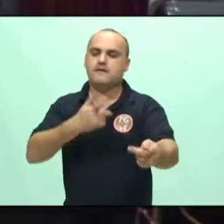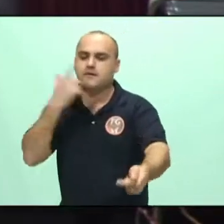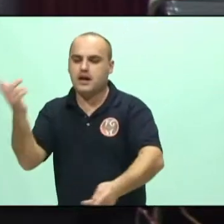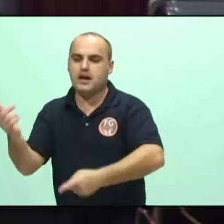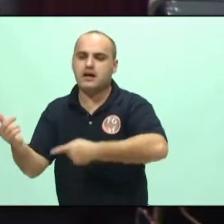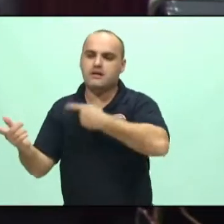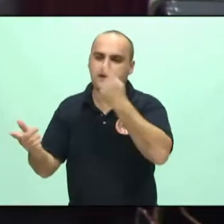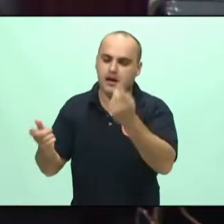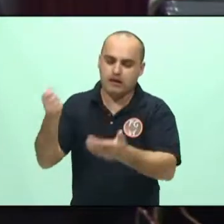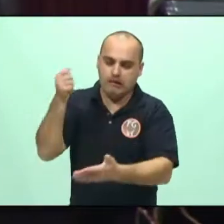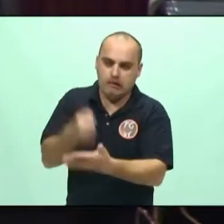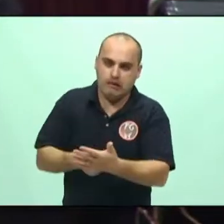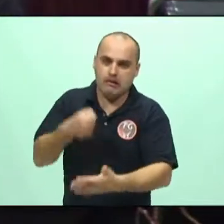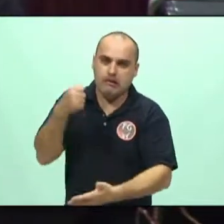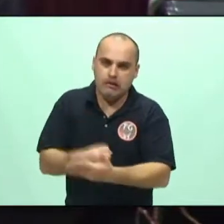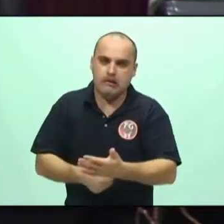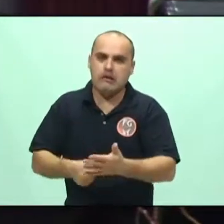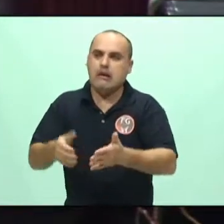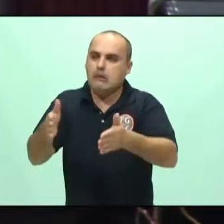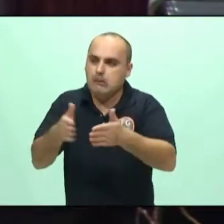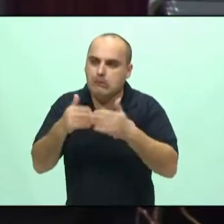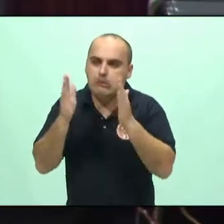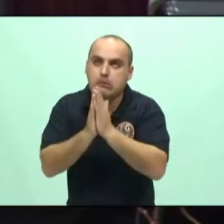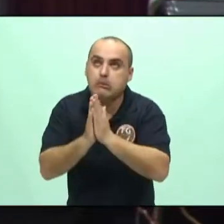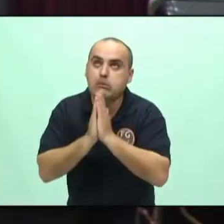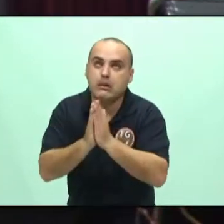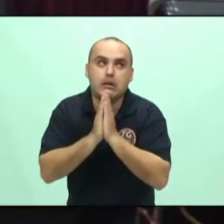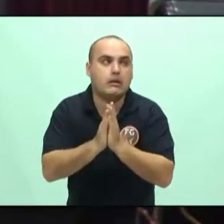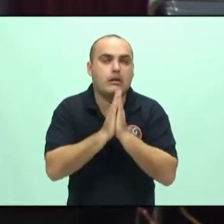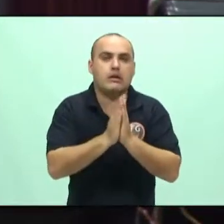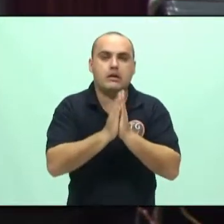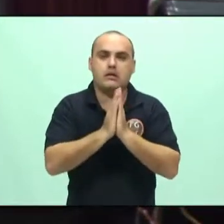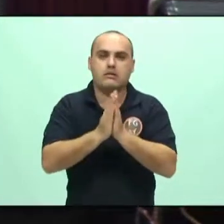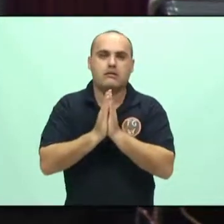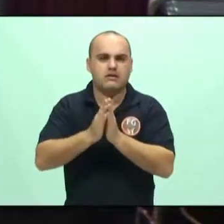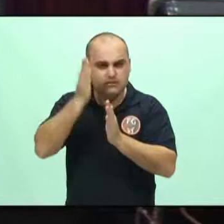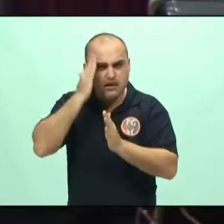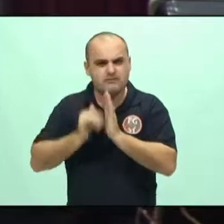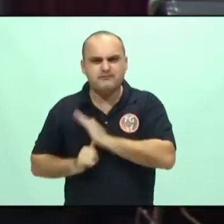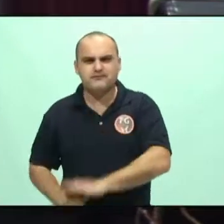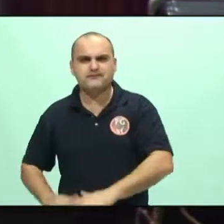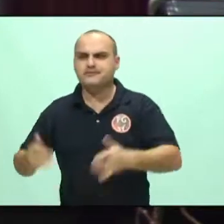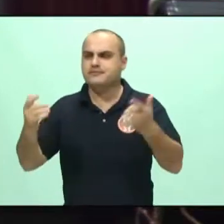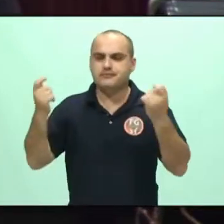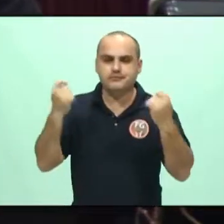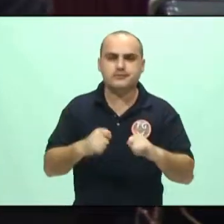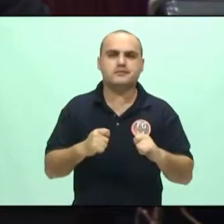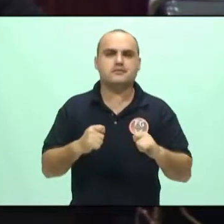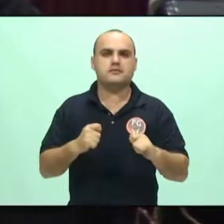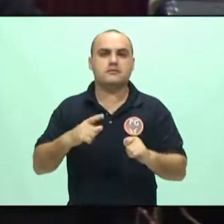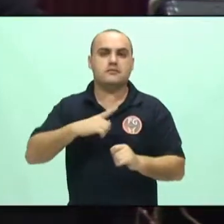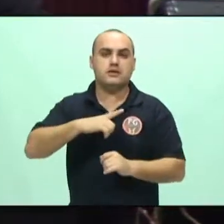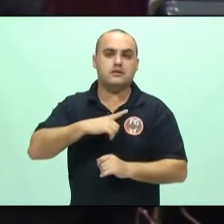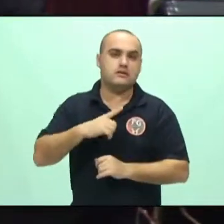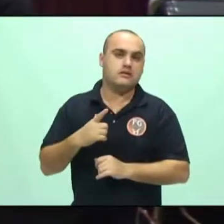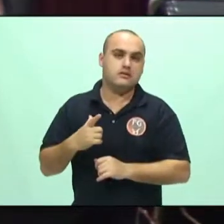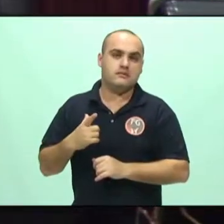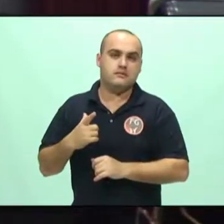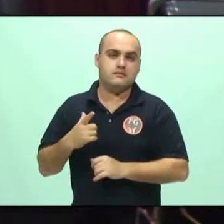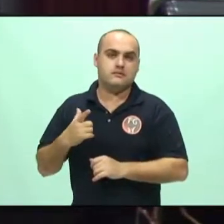implorando pedindo e por muitas vezes se humilhando para poder ter uma